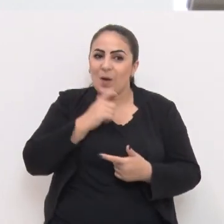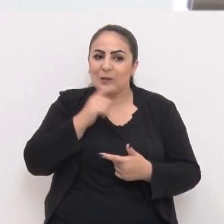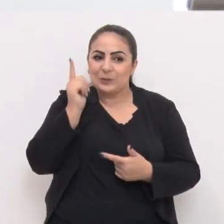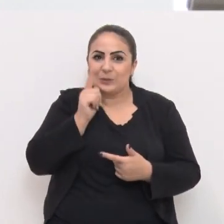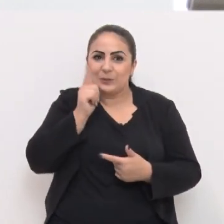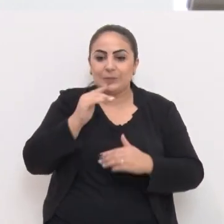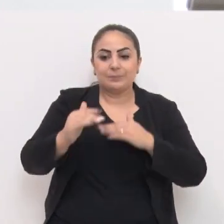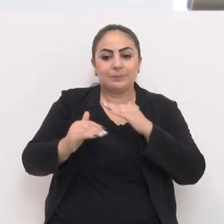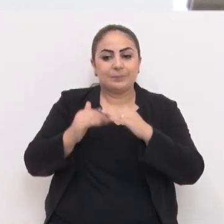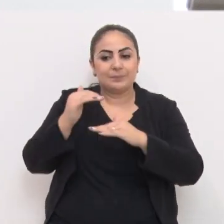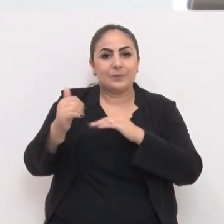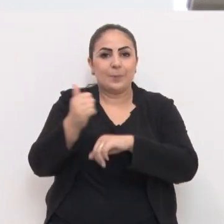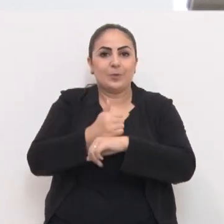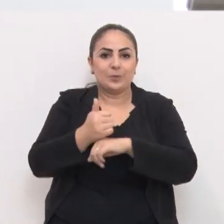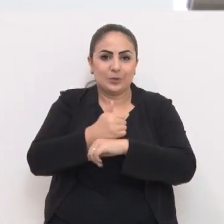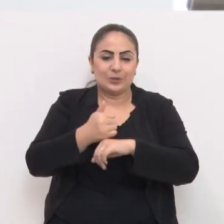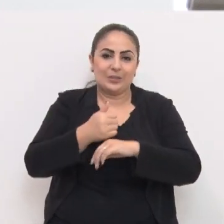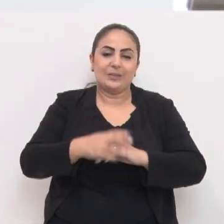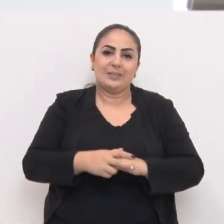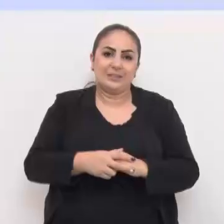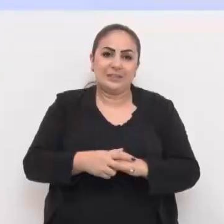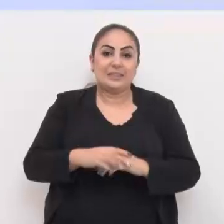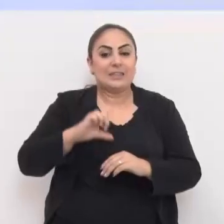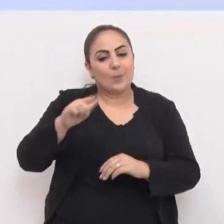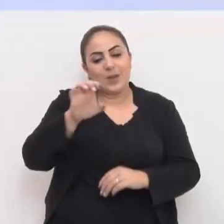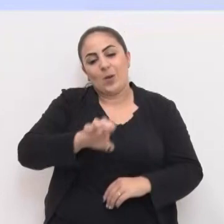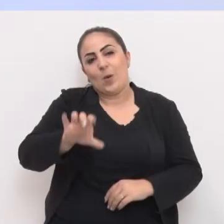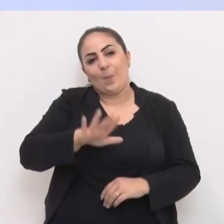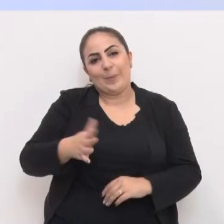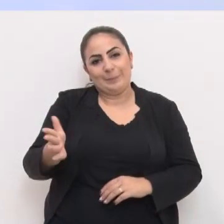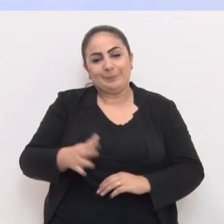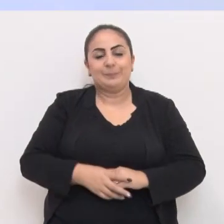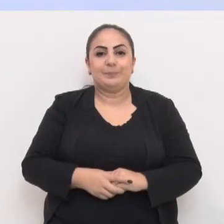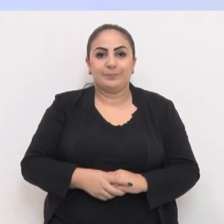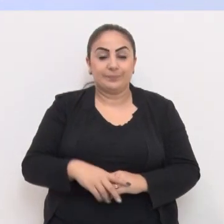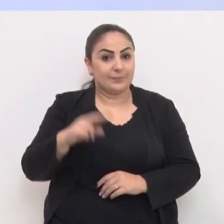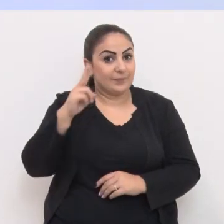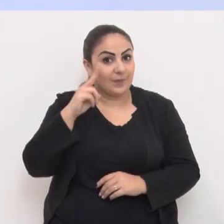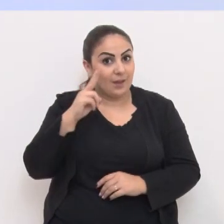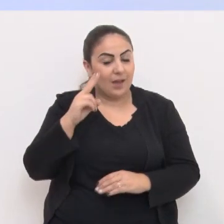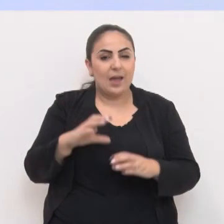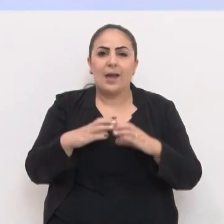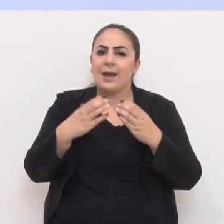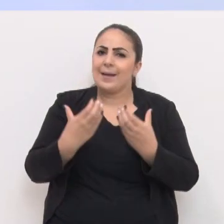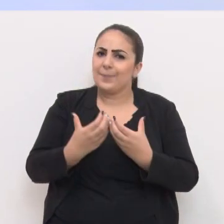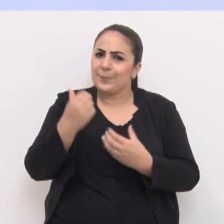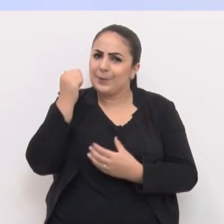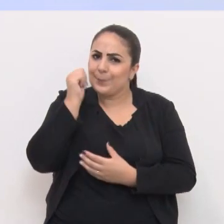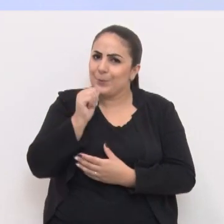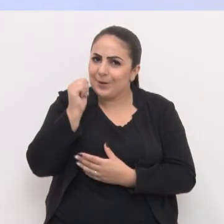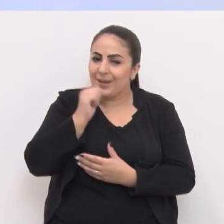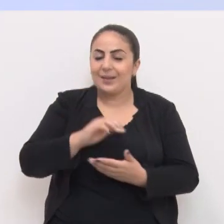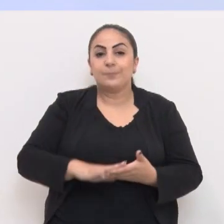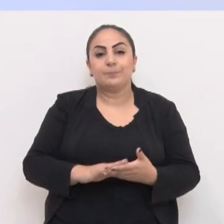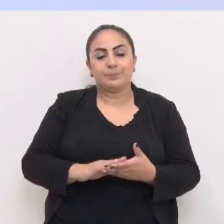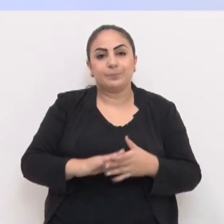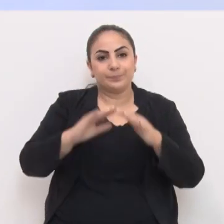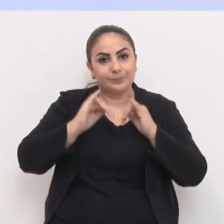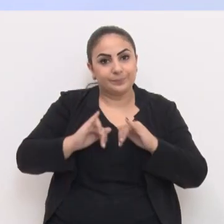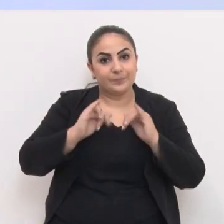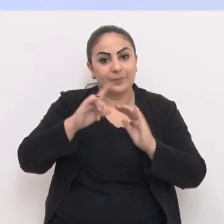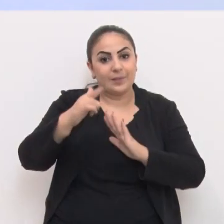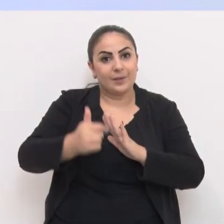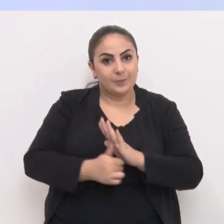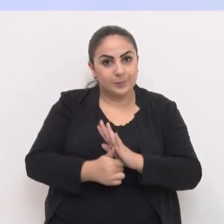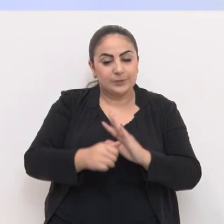no profissional no Atlético Paranaense e depois a Europa. E segunda-feira é dia de Câmara Mulher. No programa que vai ao ar